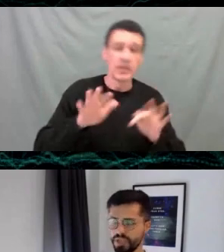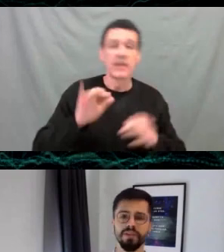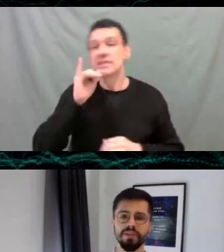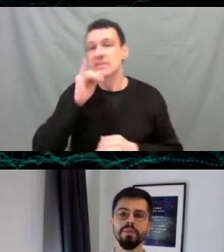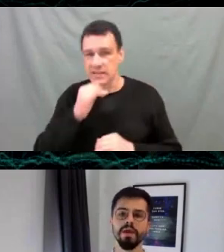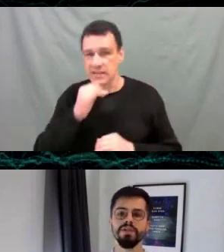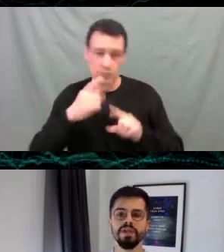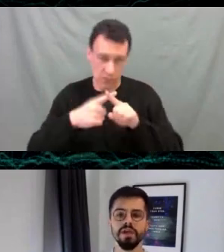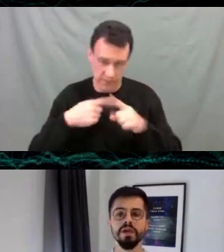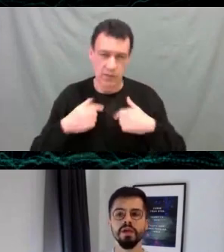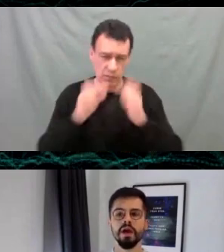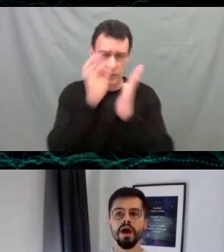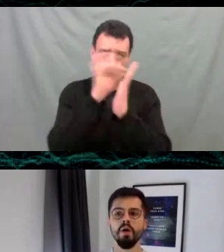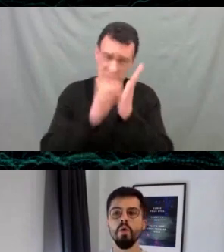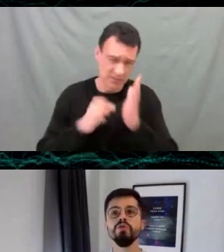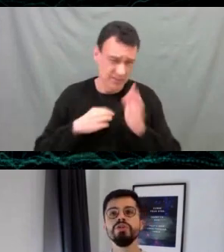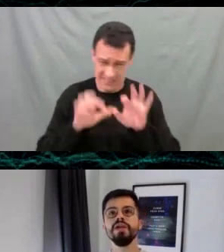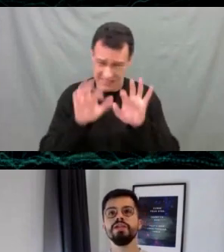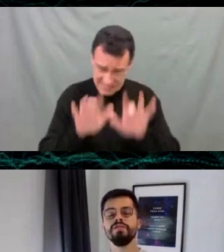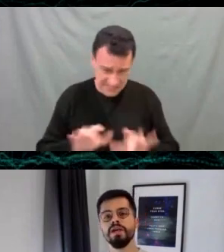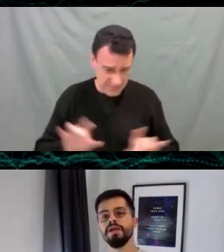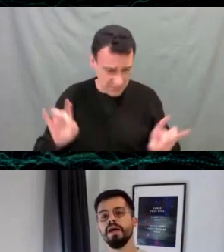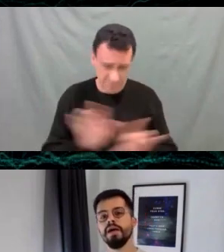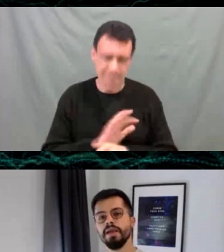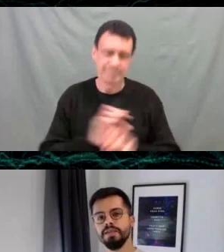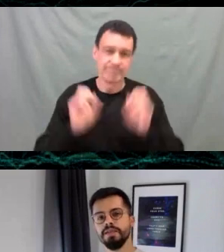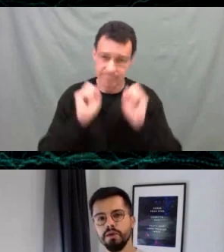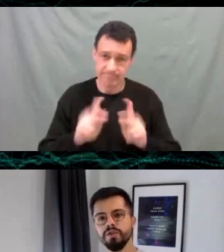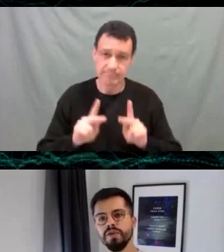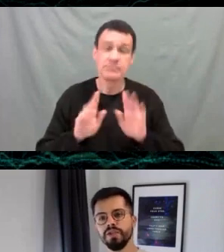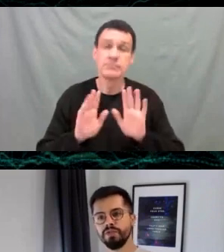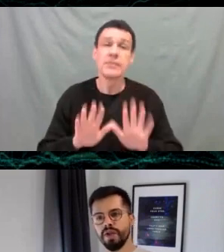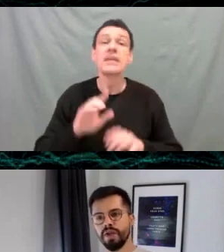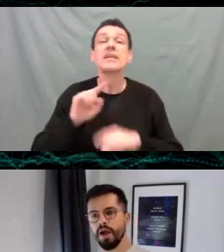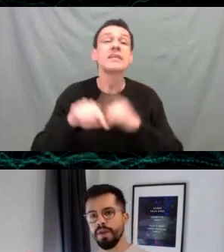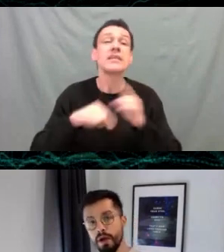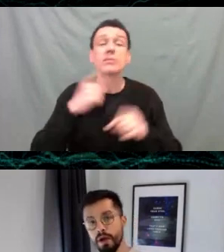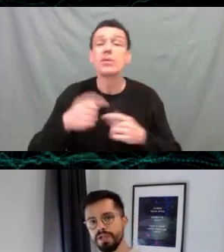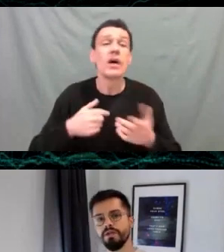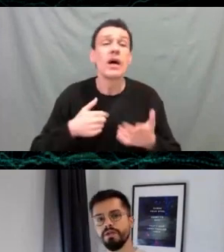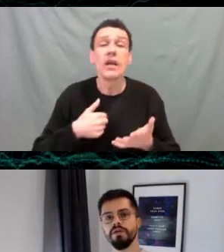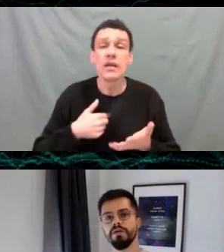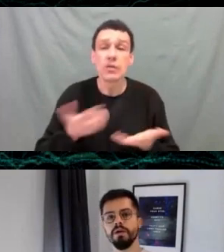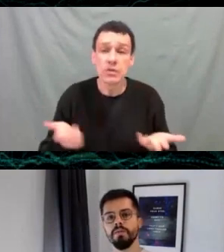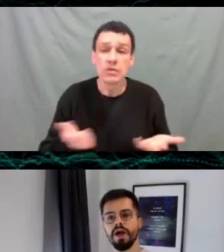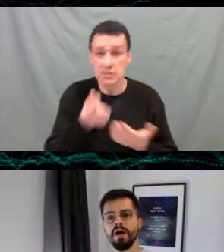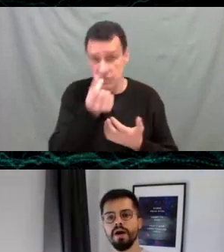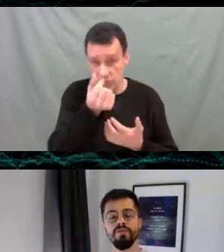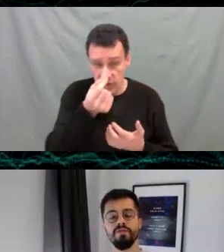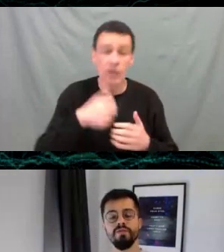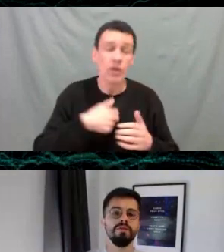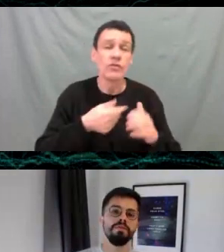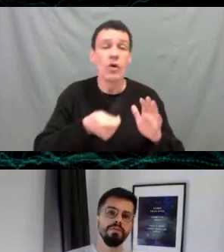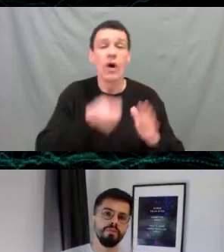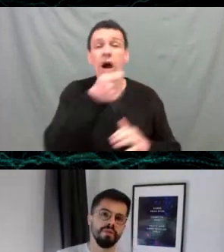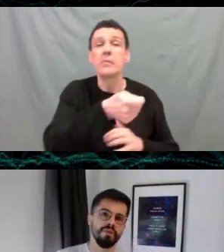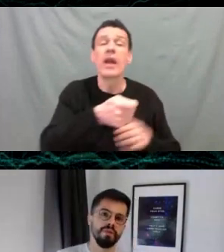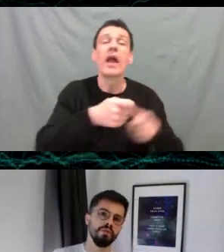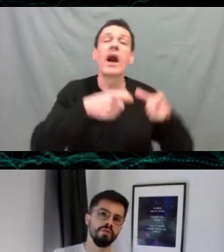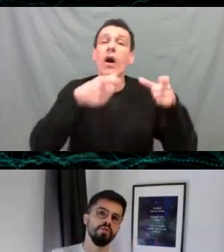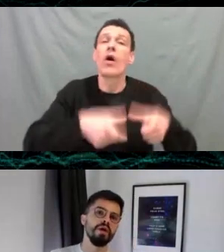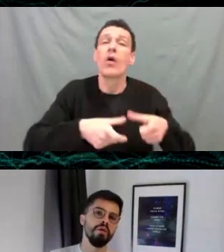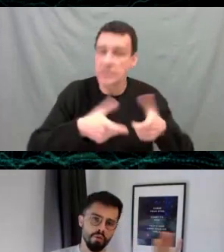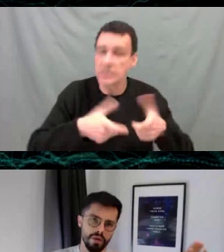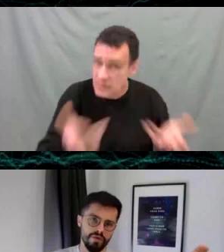a gente vai ter um problema de que onde que a gente vai gastar esse onde vai a gente vai aplicar o dinheiro para que vale a pena